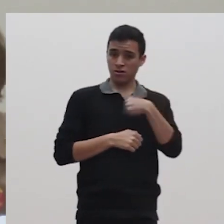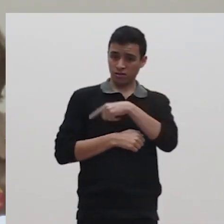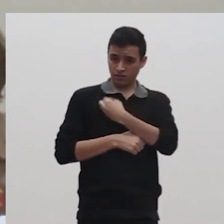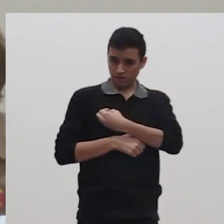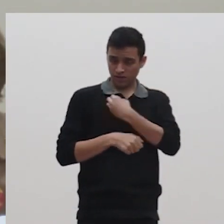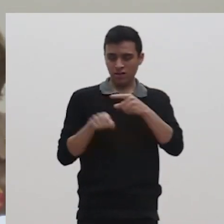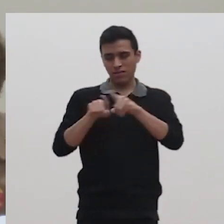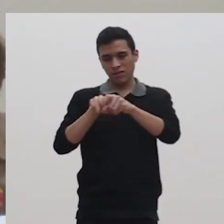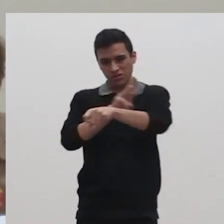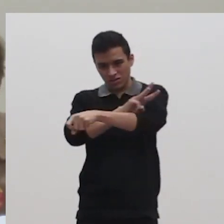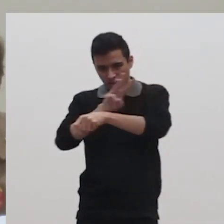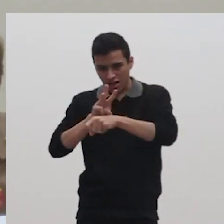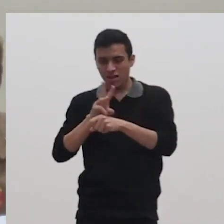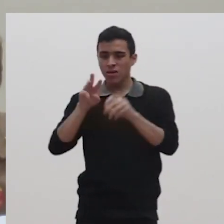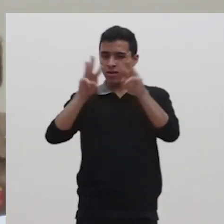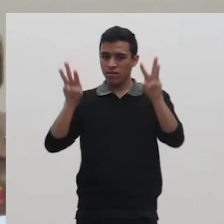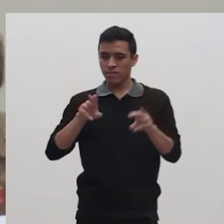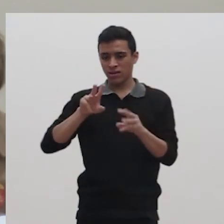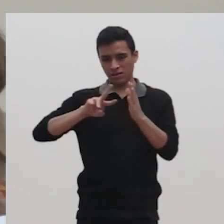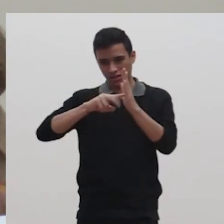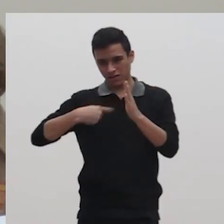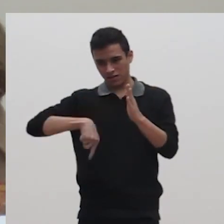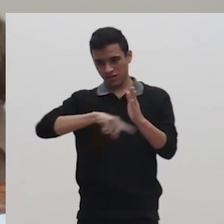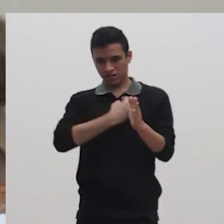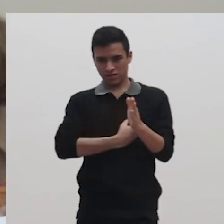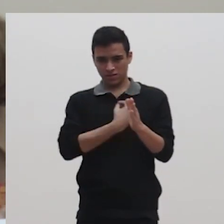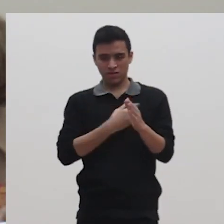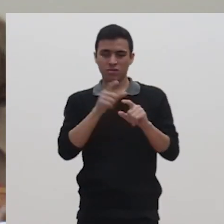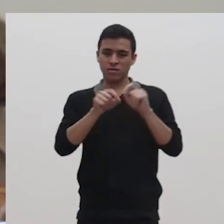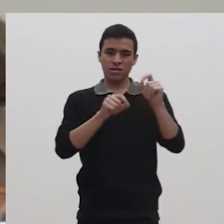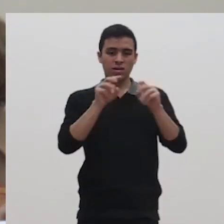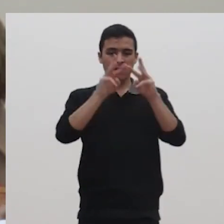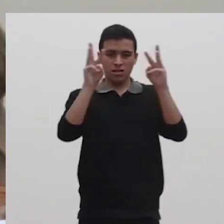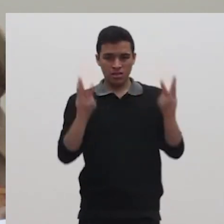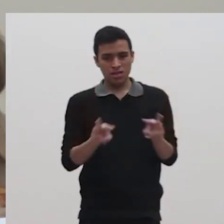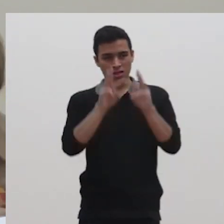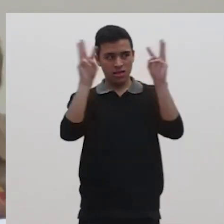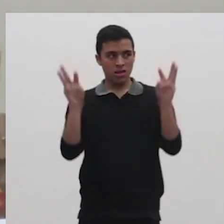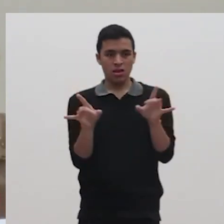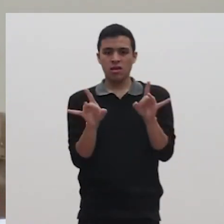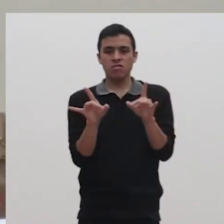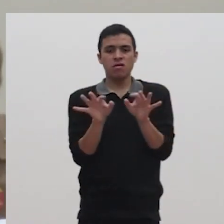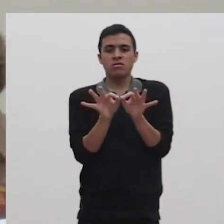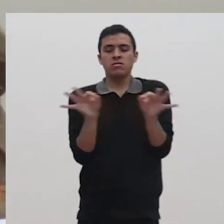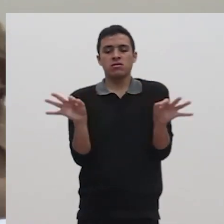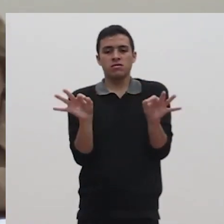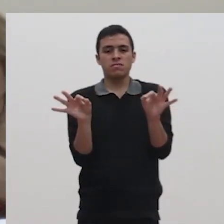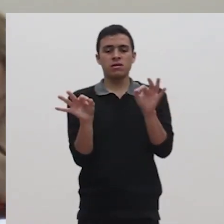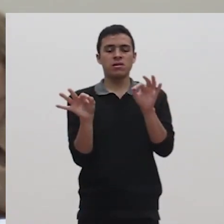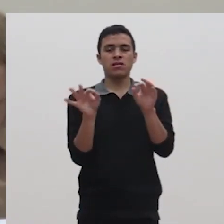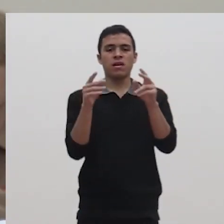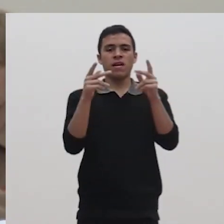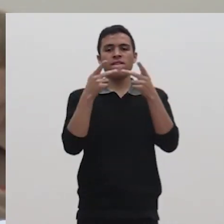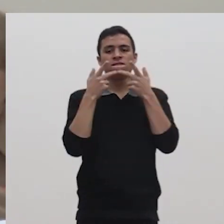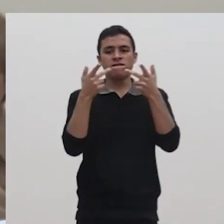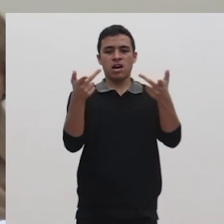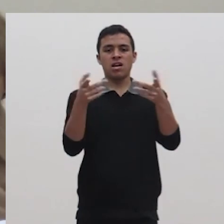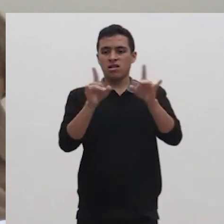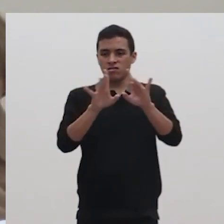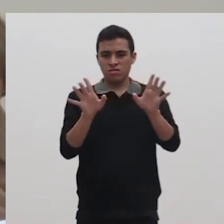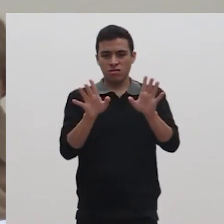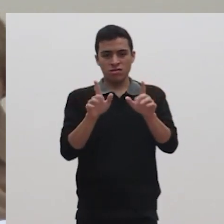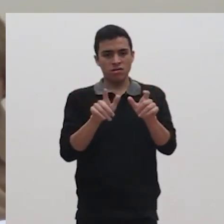o fprenossavida.com.br. A gente tem brincado que o FPR é Nossa Vida é muito mais do que um lema para nós, né? É quase que um destino, é